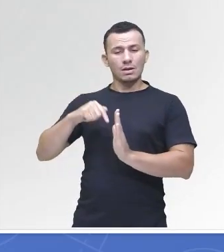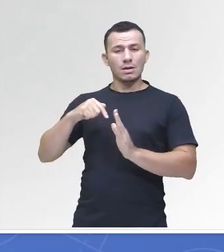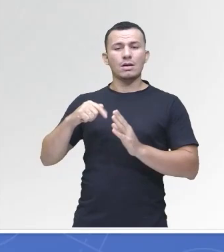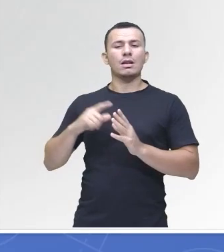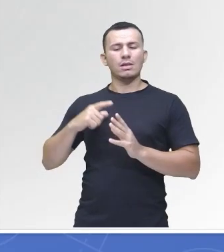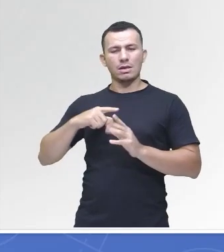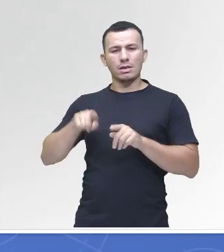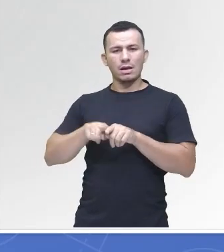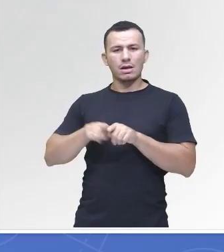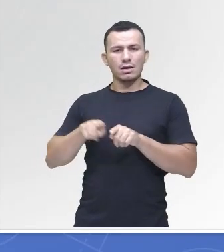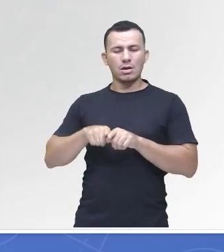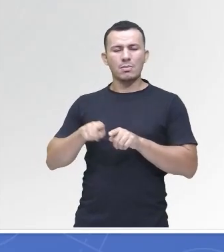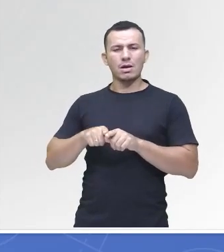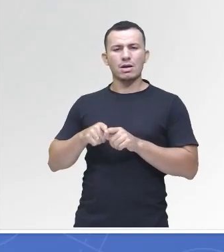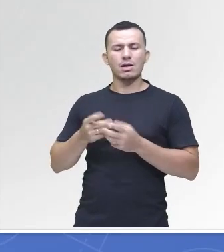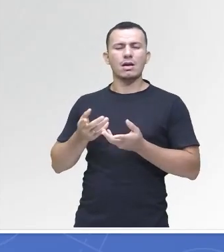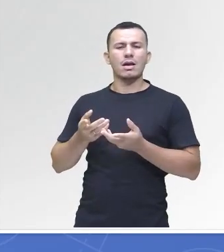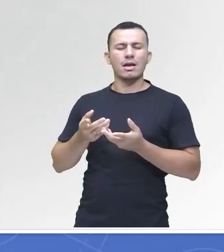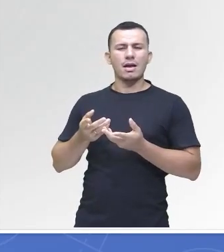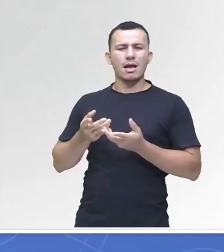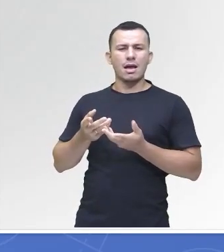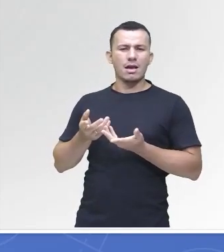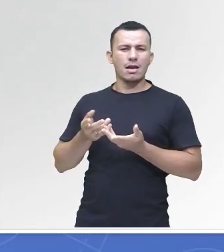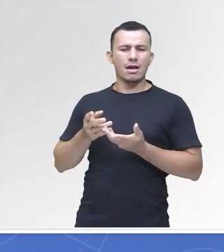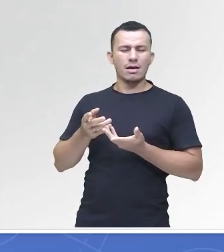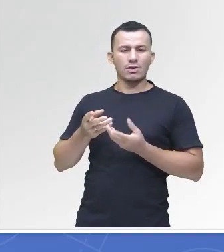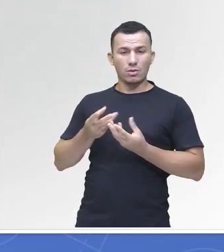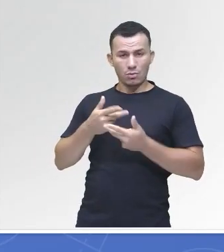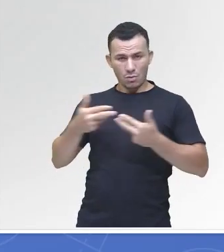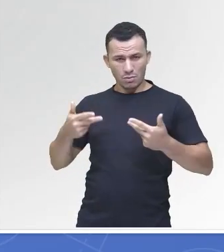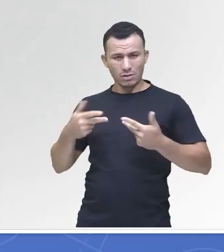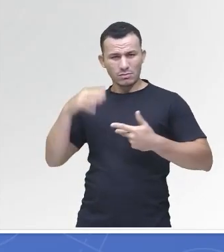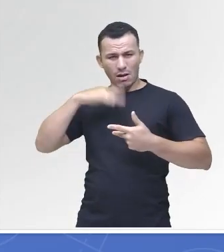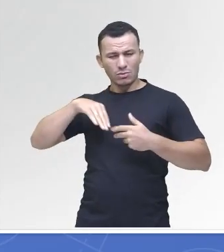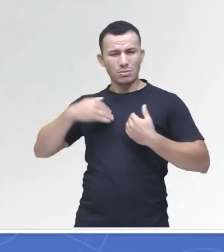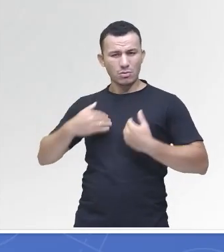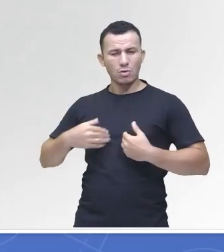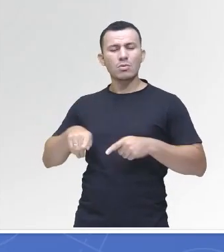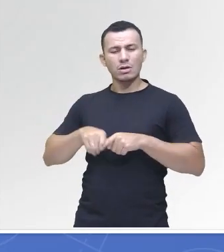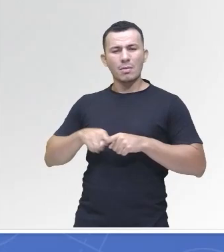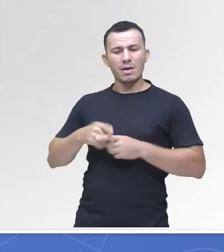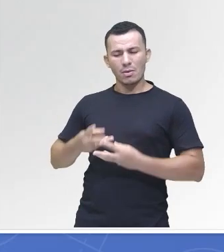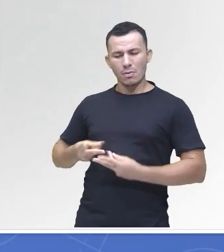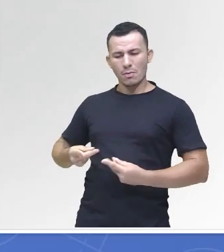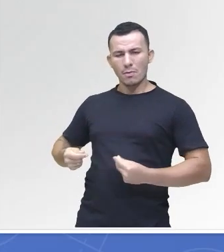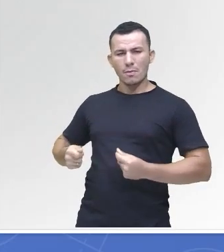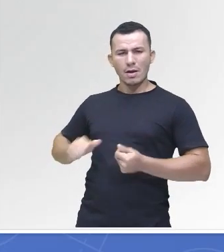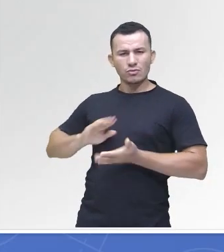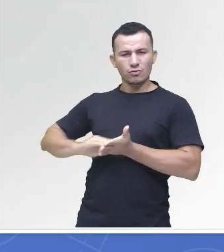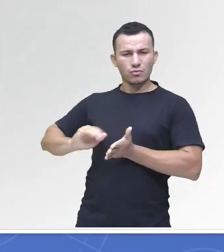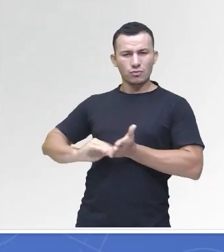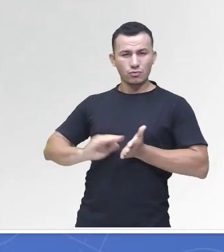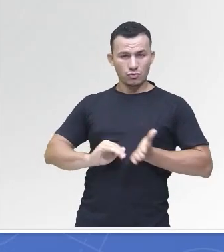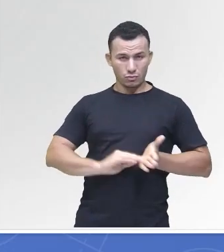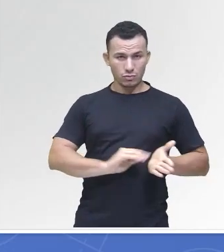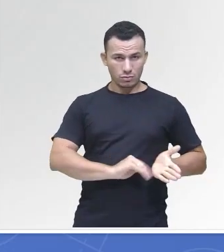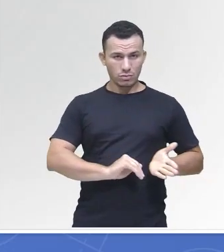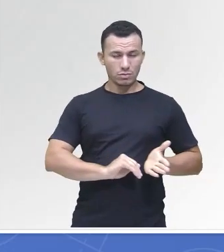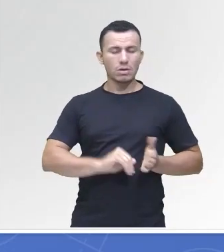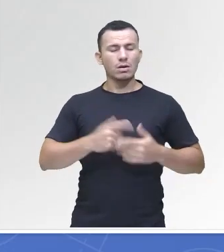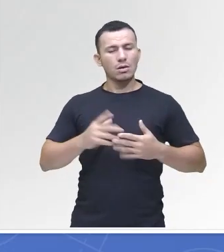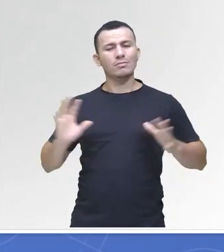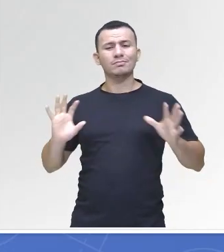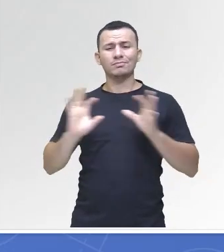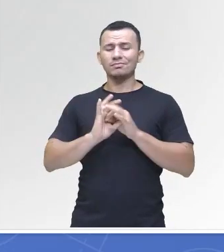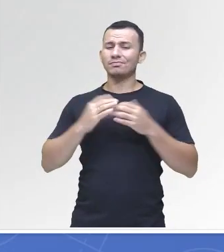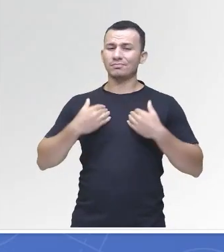excretas, né? Que são tóxicas para o nosso organismo. Então, ele também vai fazer esse transporte, tá bom? Então, ele está ligado ali com todo o